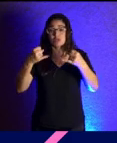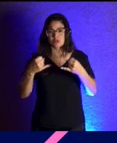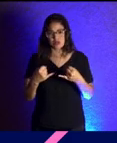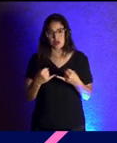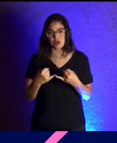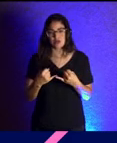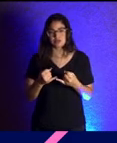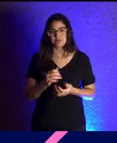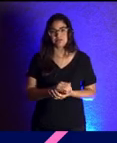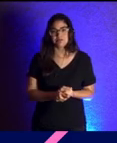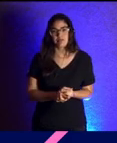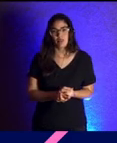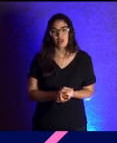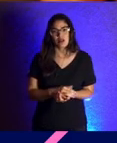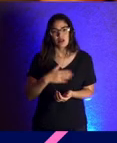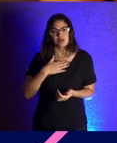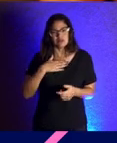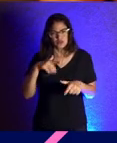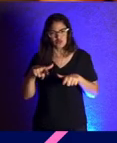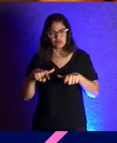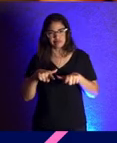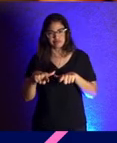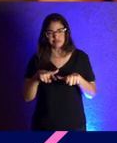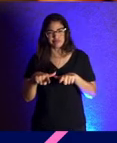eu trabalho